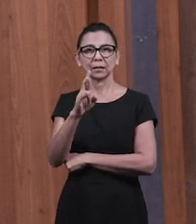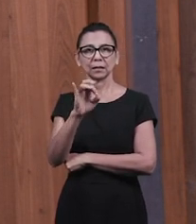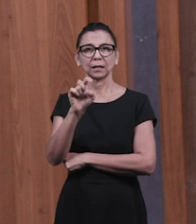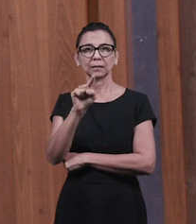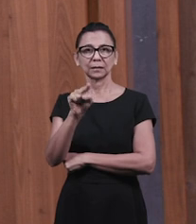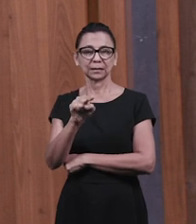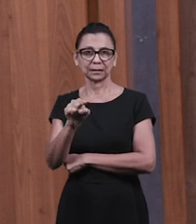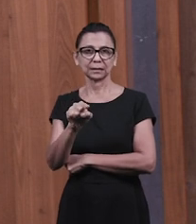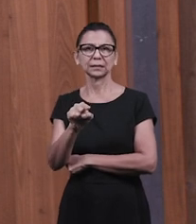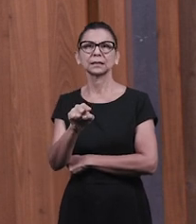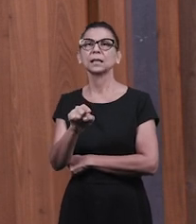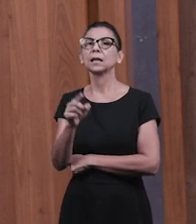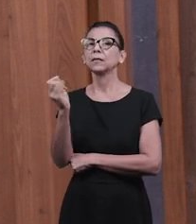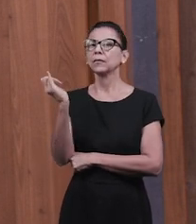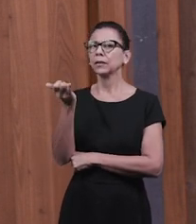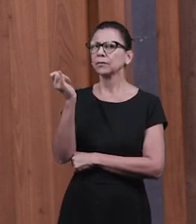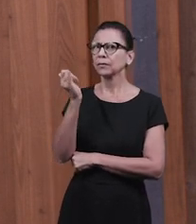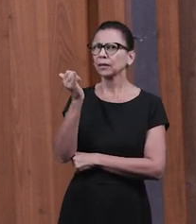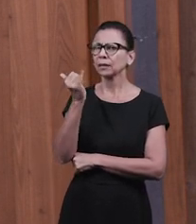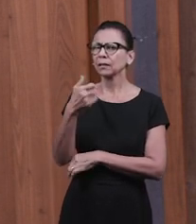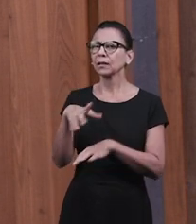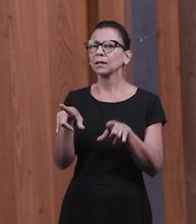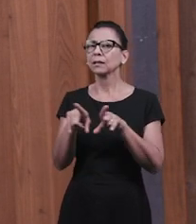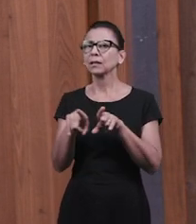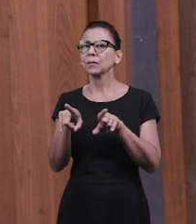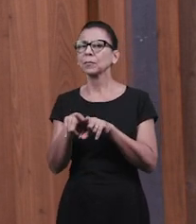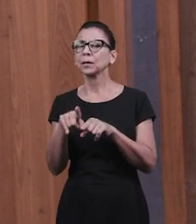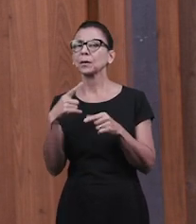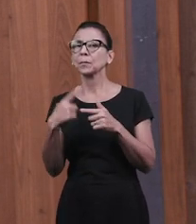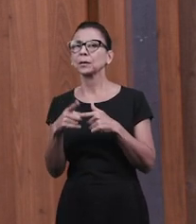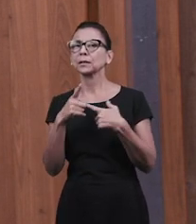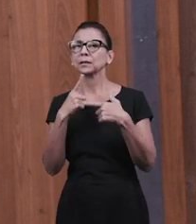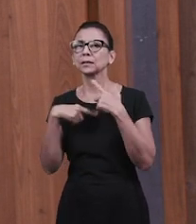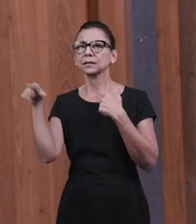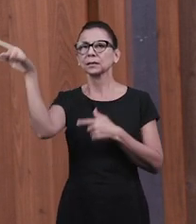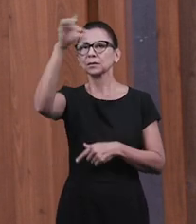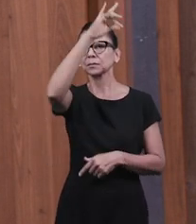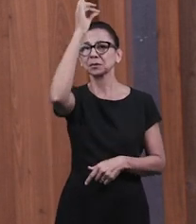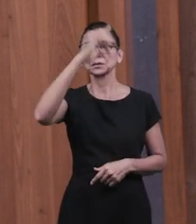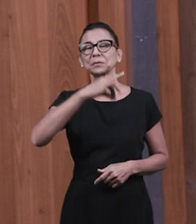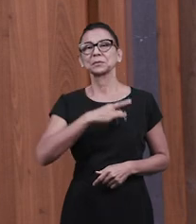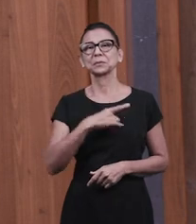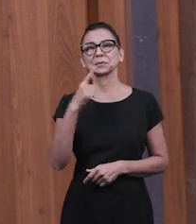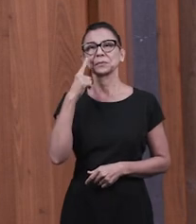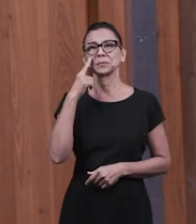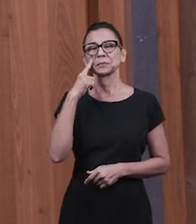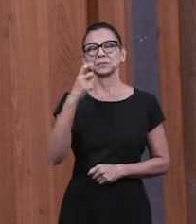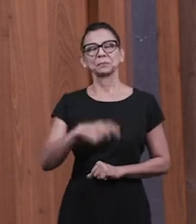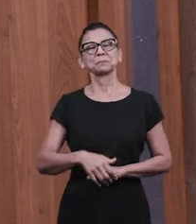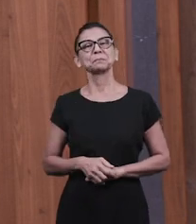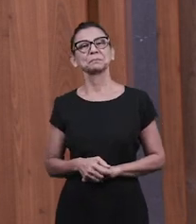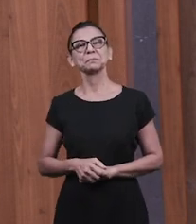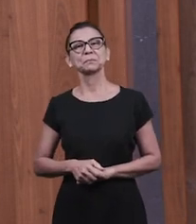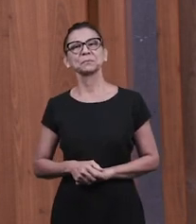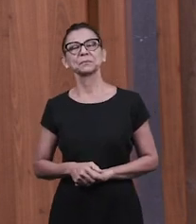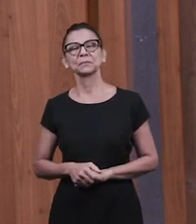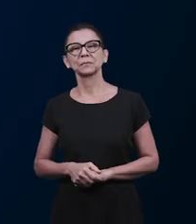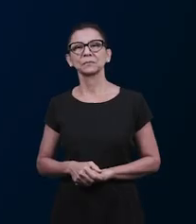ela vai contar também por que ela quer ser batizada com o Espírito Santo. Vamos ouvir então as 2